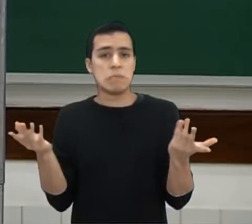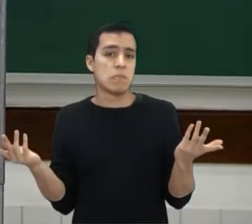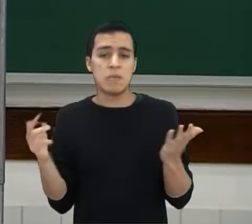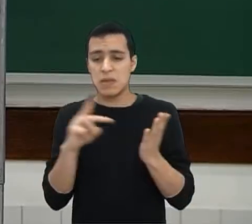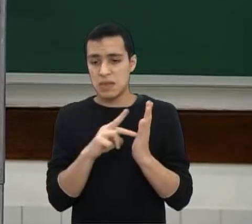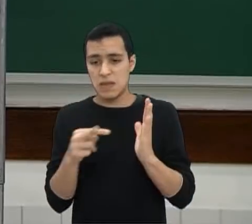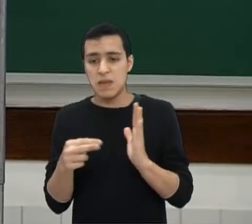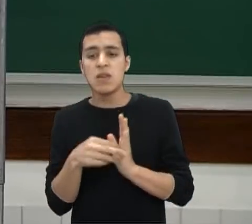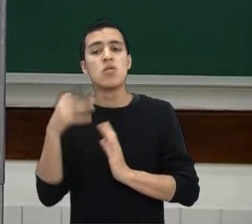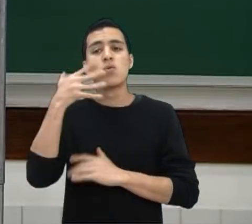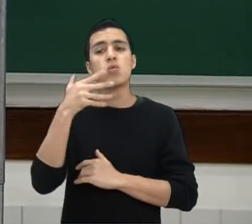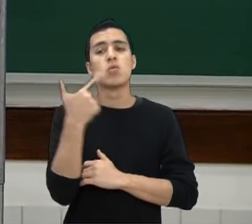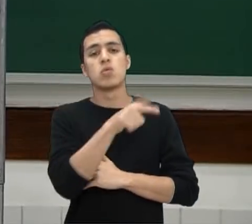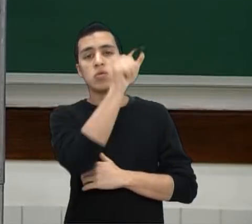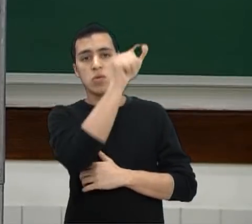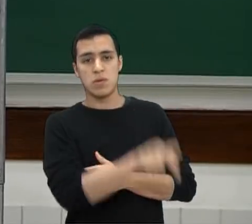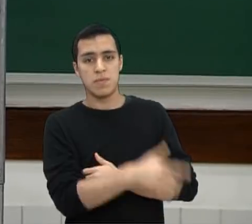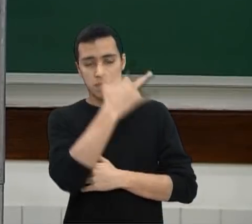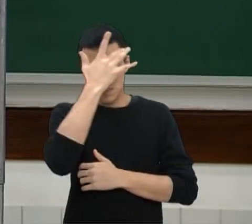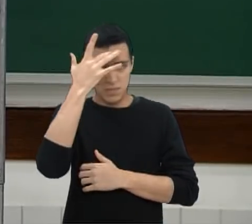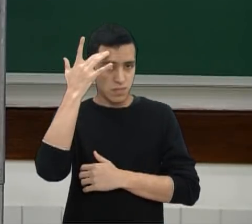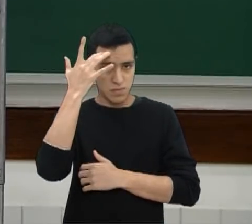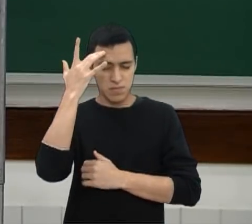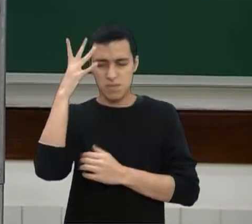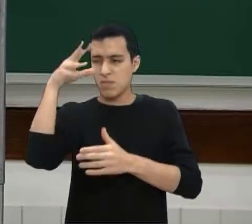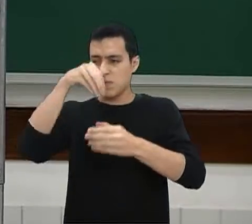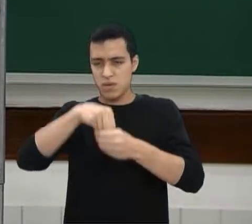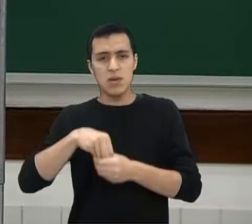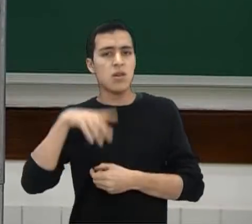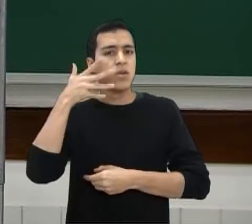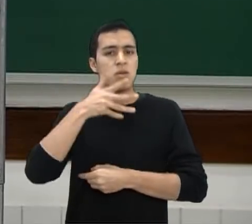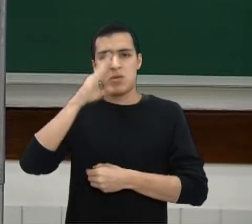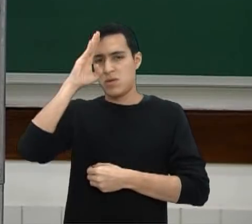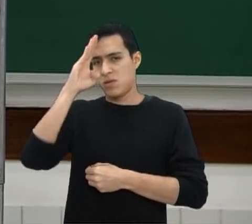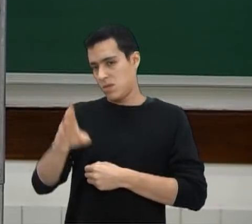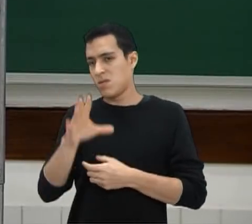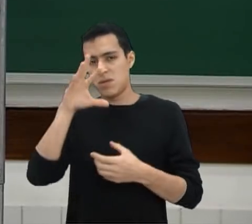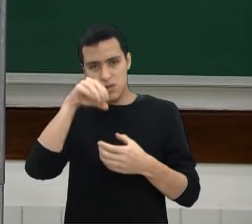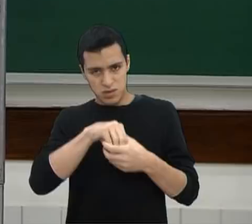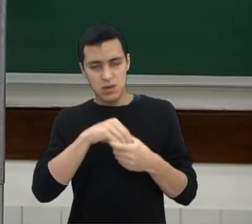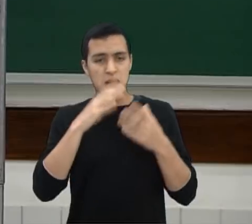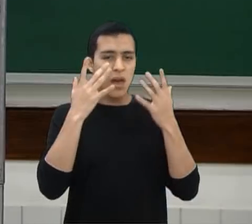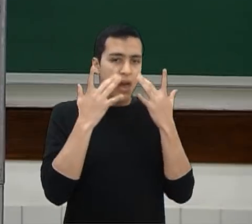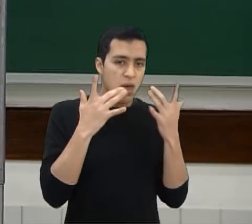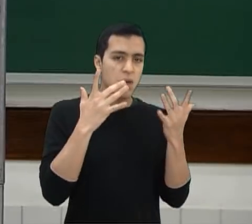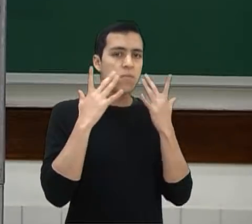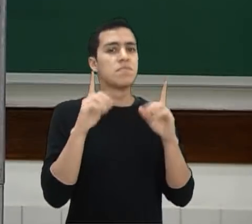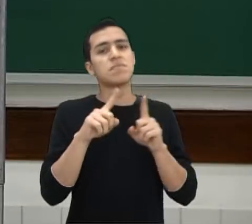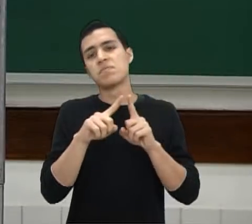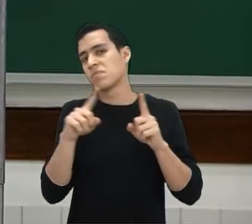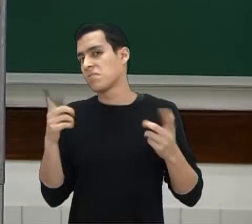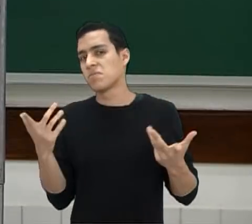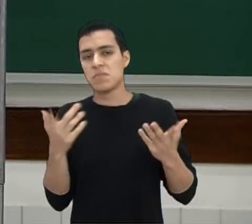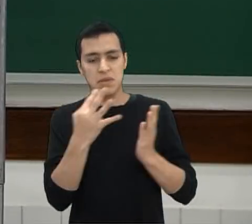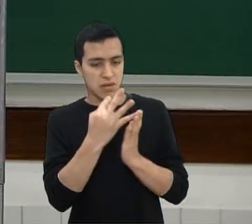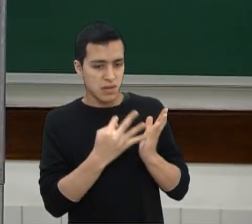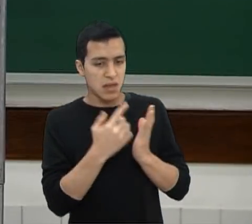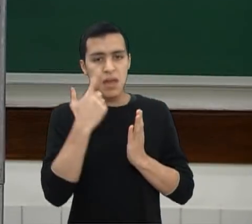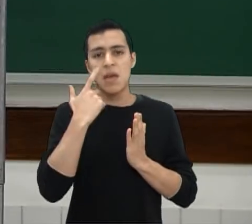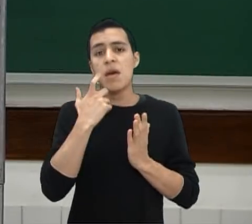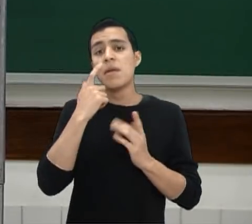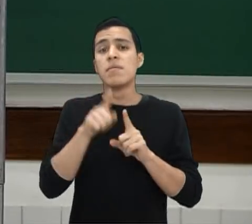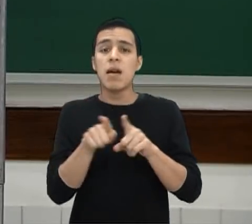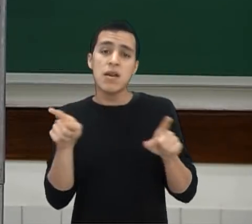se refere à fala de outra pessoa. Né? Isso vale não somente para discurso direto dentro de uma encenação teatral, dentro de um texto